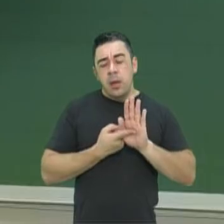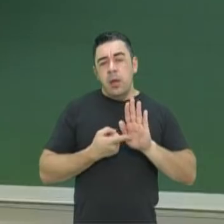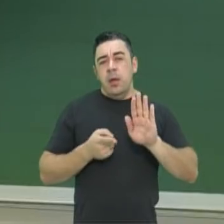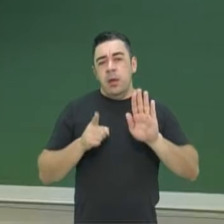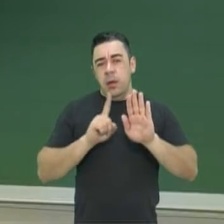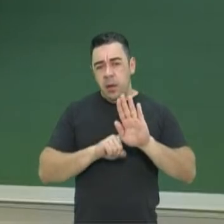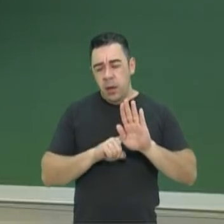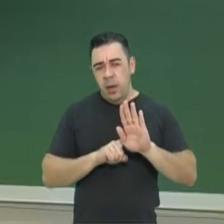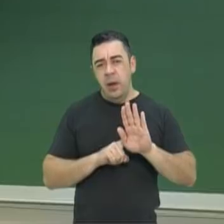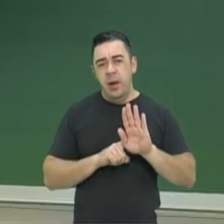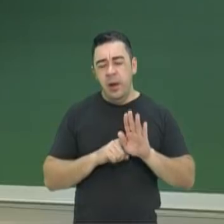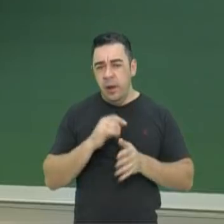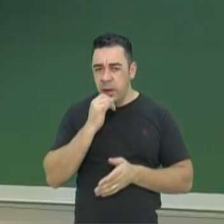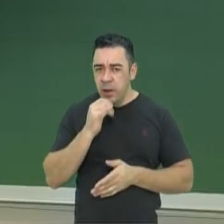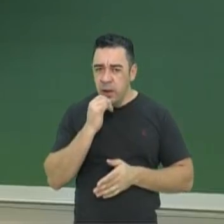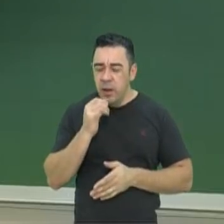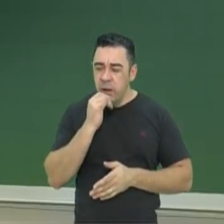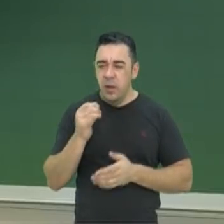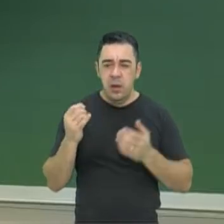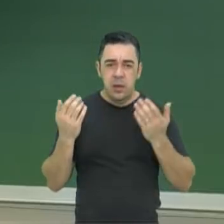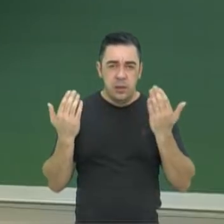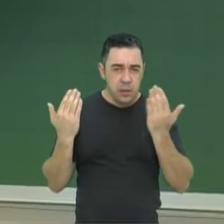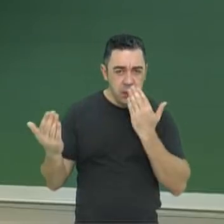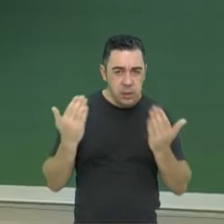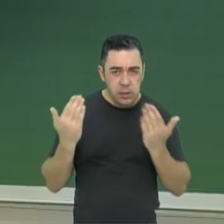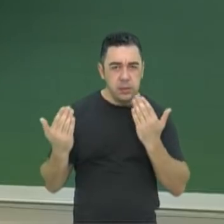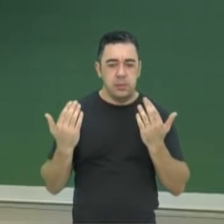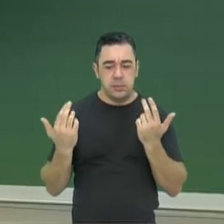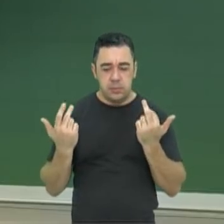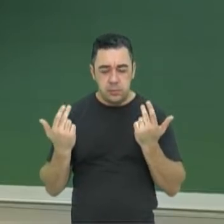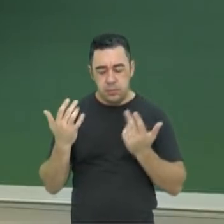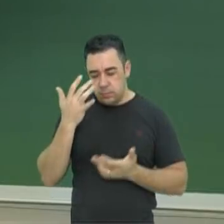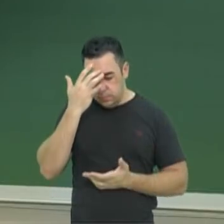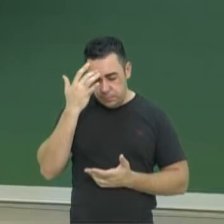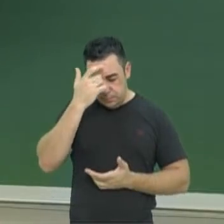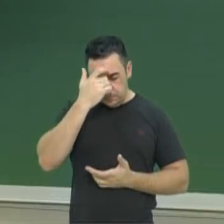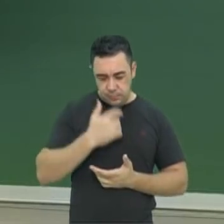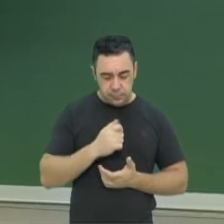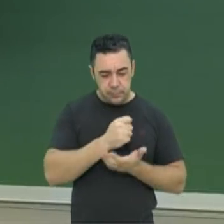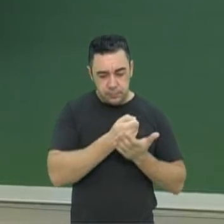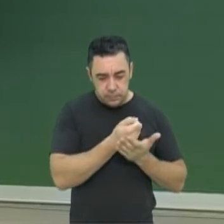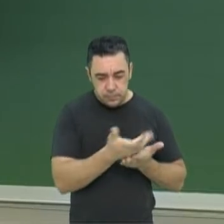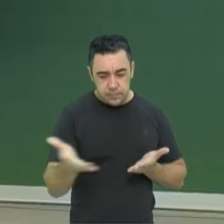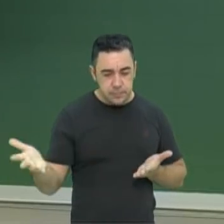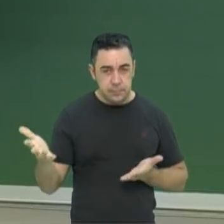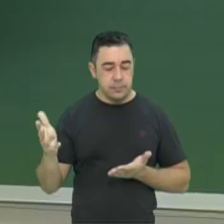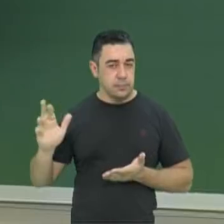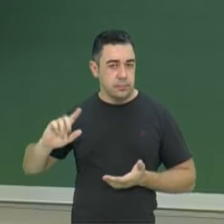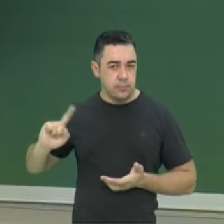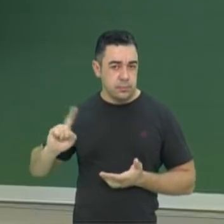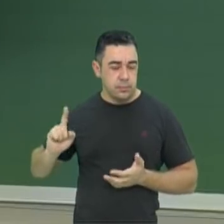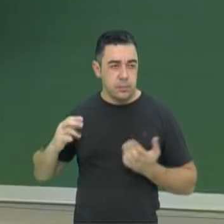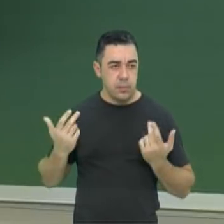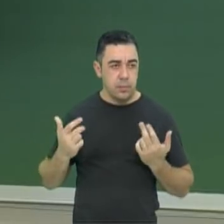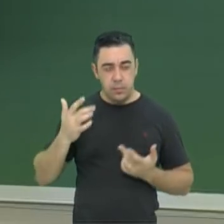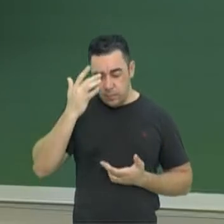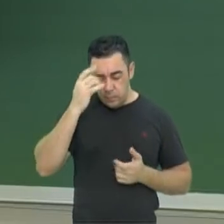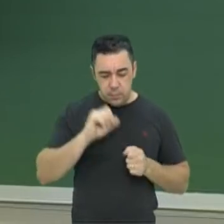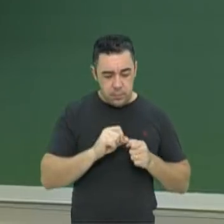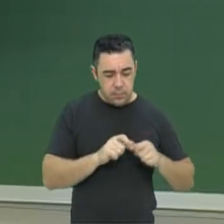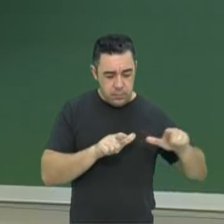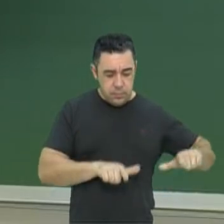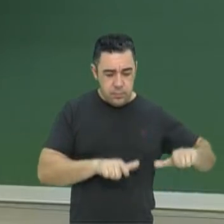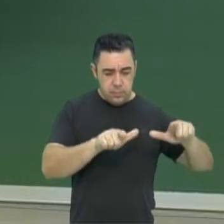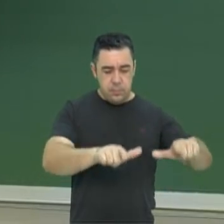A questão de tem que ser como quem semeia e não como quem ladrilha ou azuleja, e tem que ser